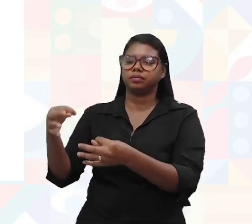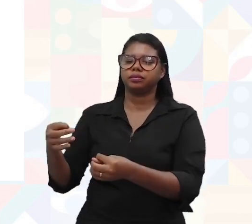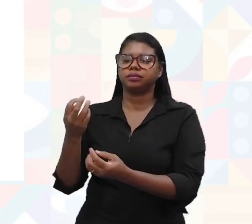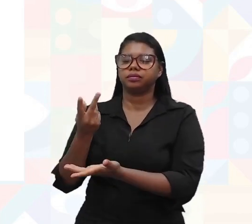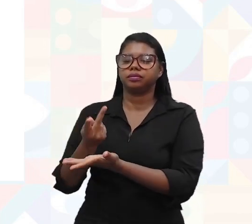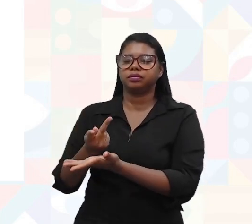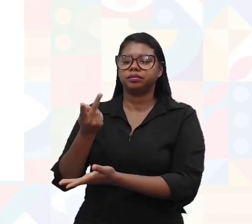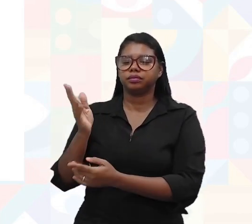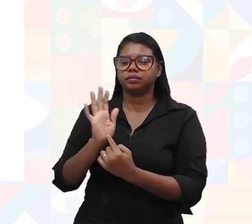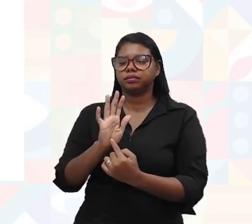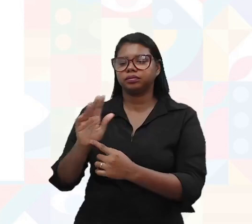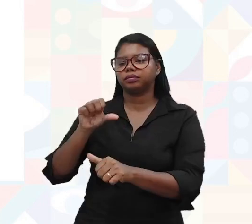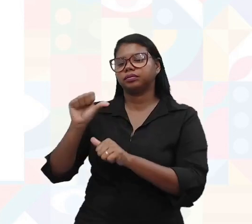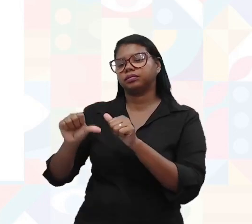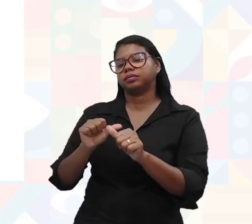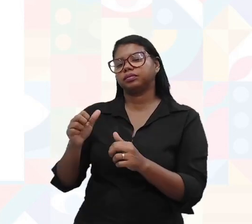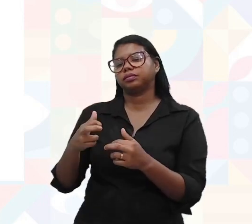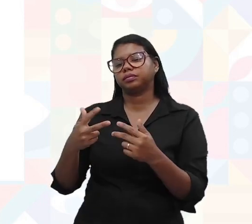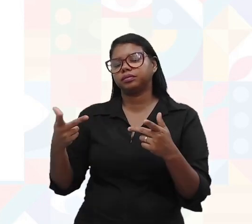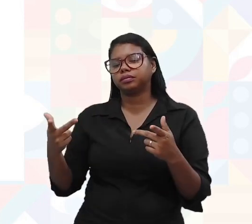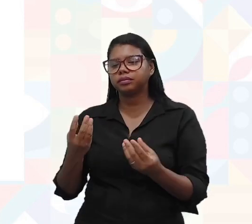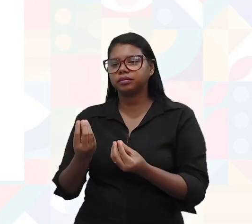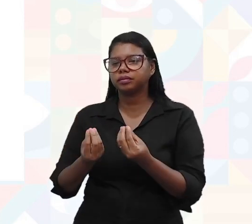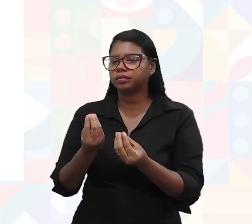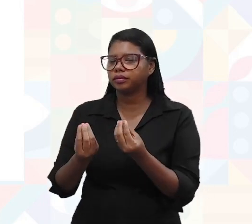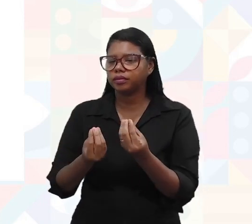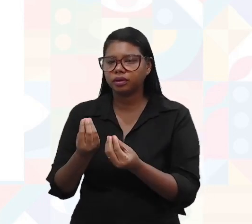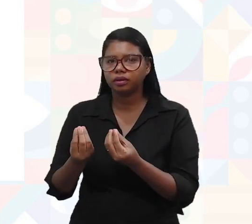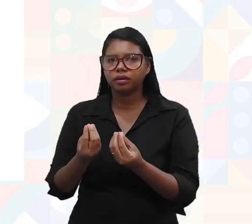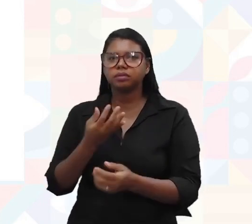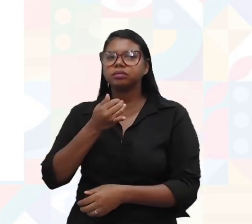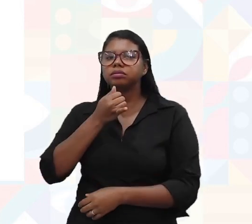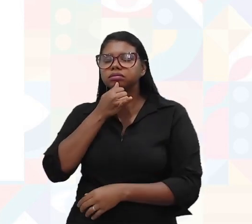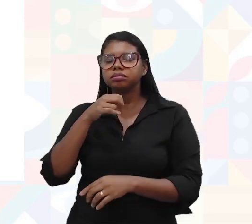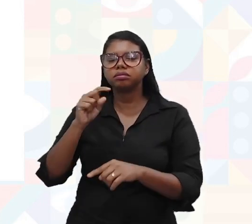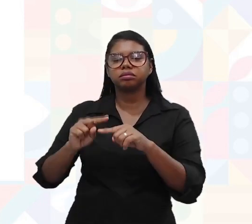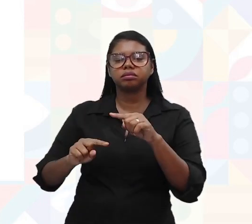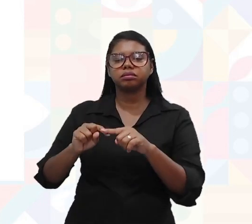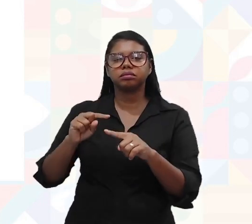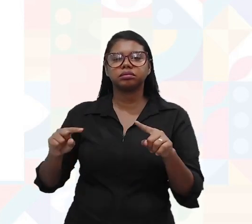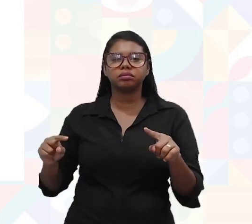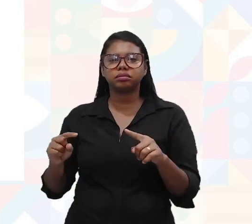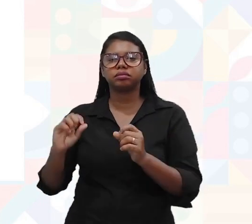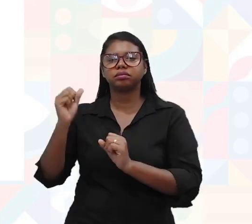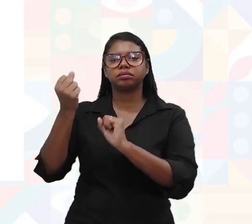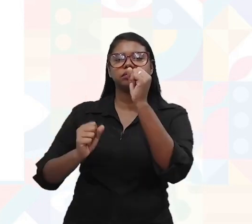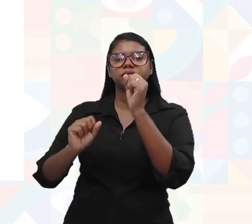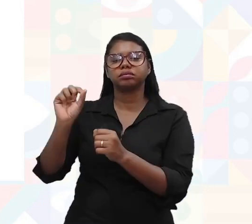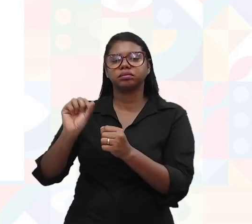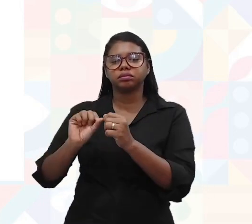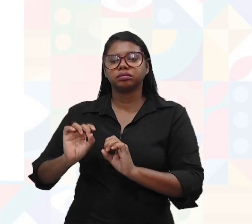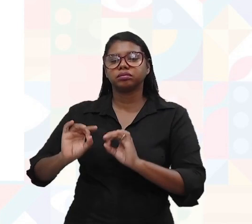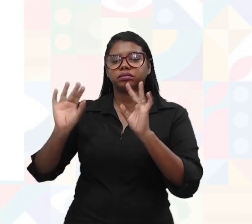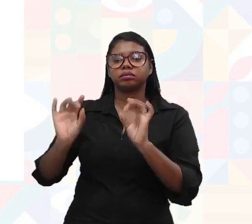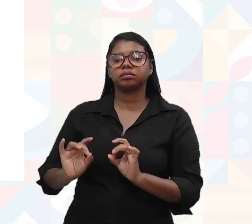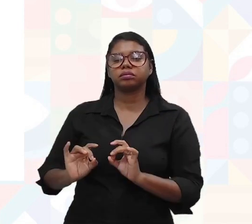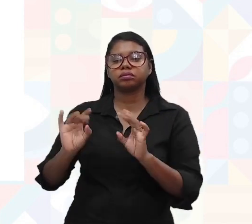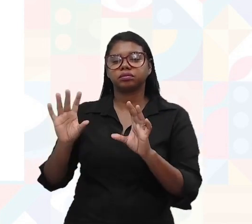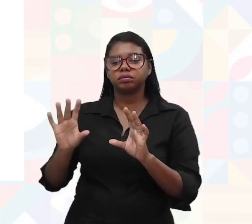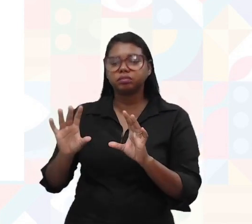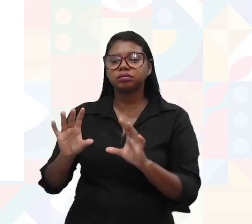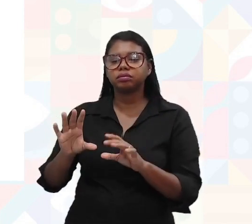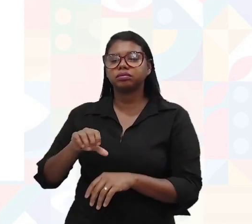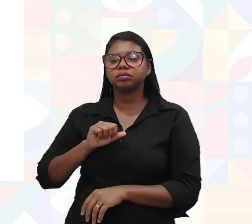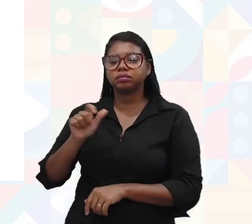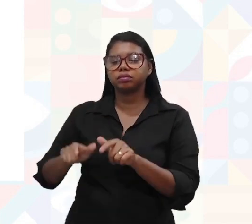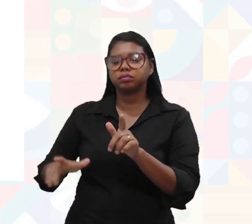de modificações na forma como os produtos são fabricados, vendidos, consumidos pelas